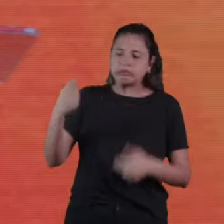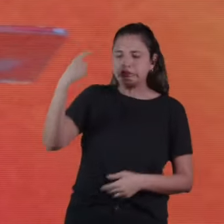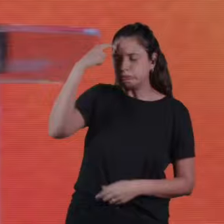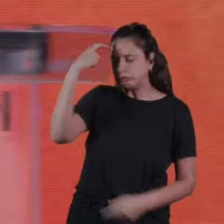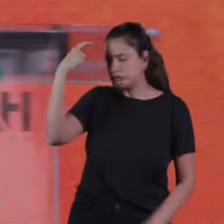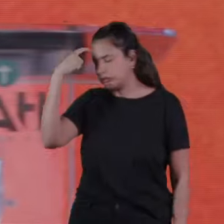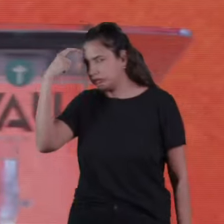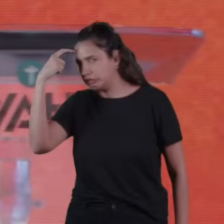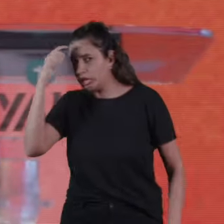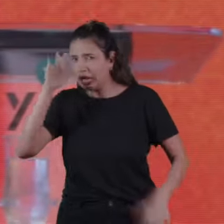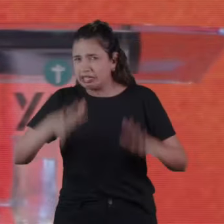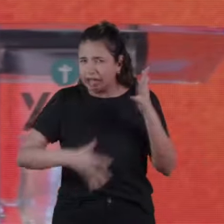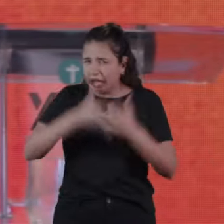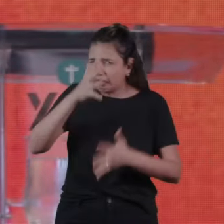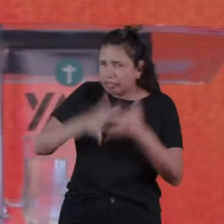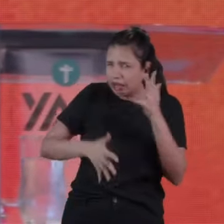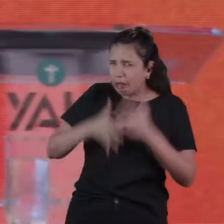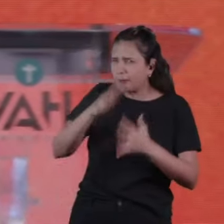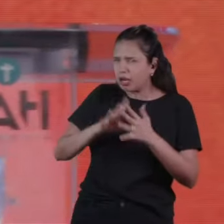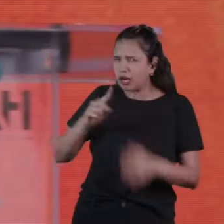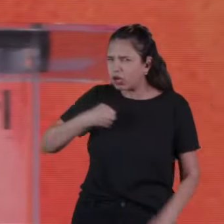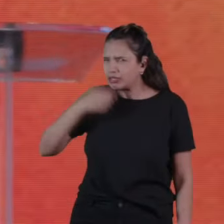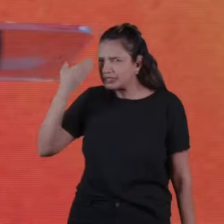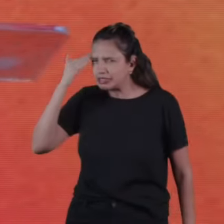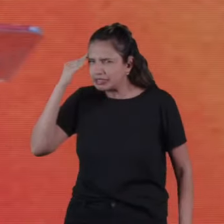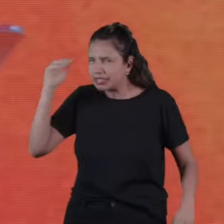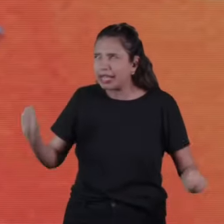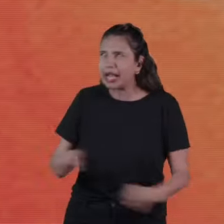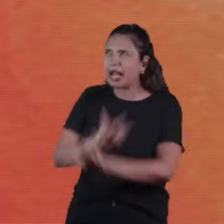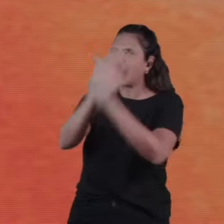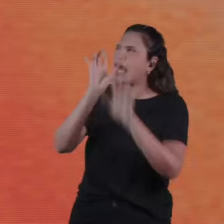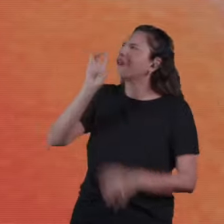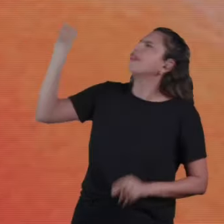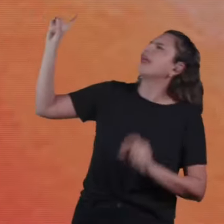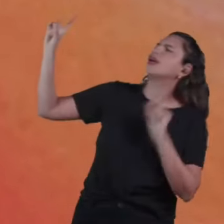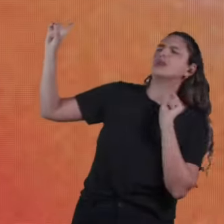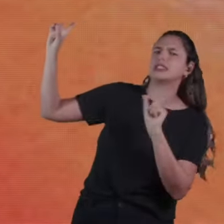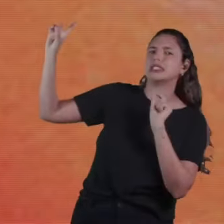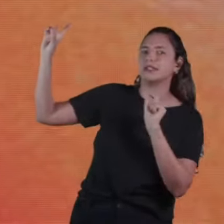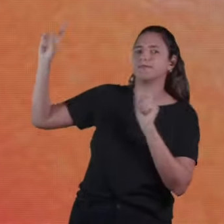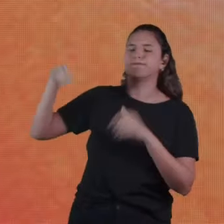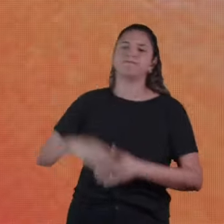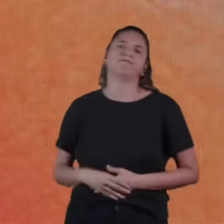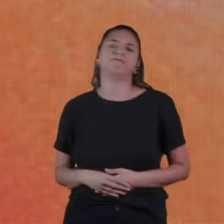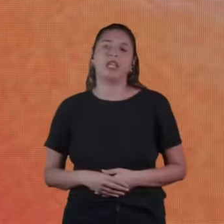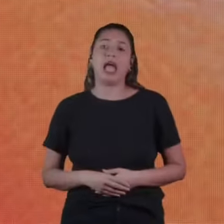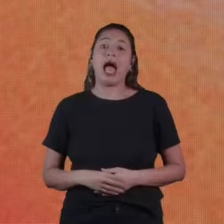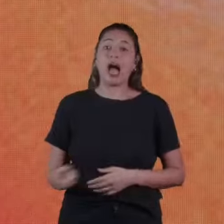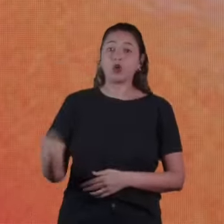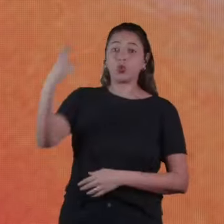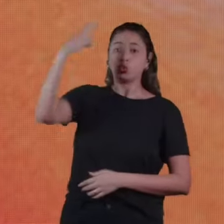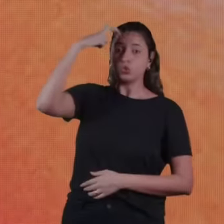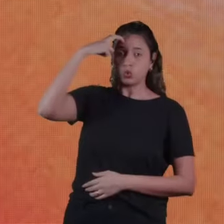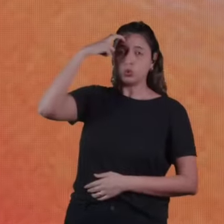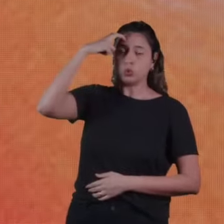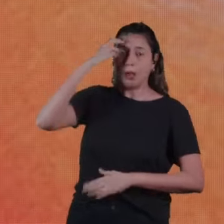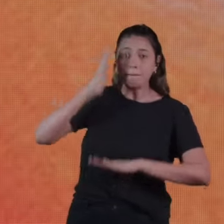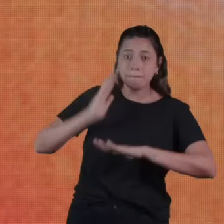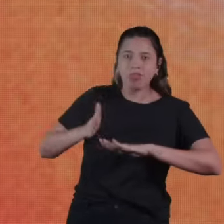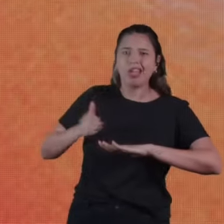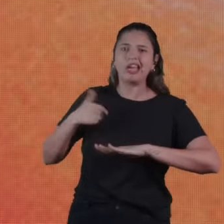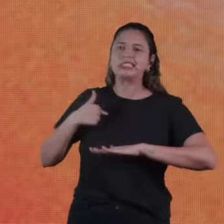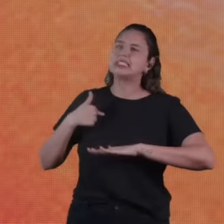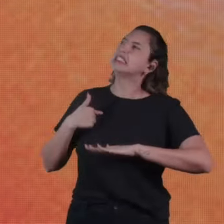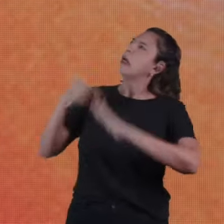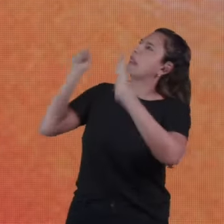que estejam atrapalhando a gente de entender realmente quem é Deus. A cultura moderna questiona a Deus o tempo inteiro.